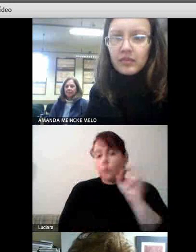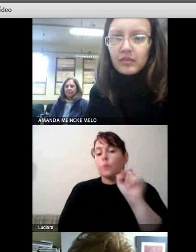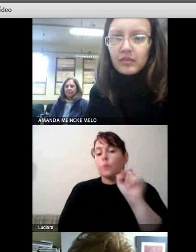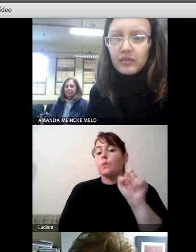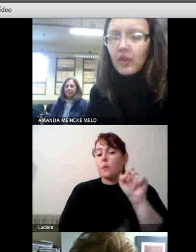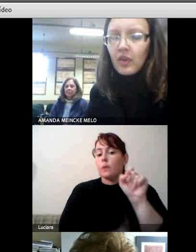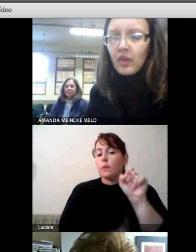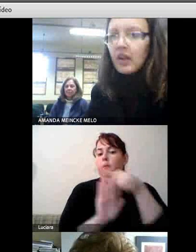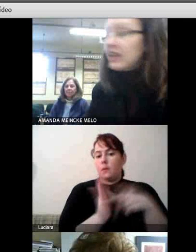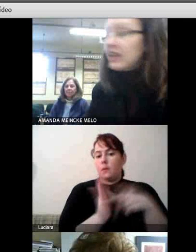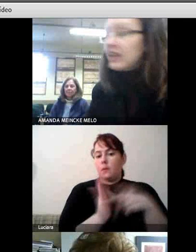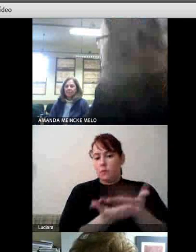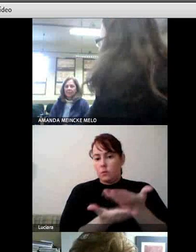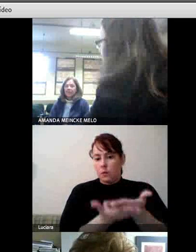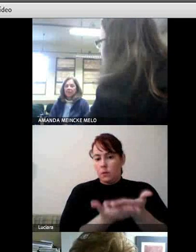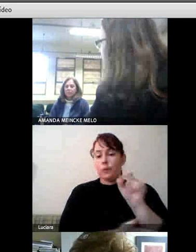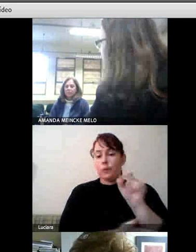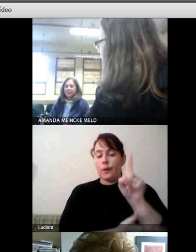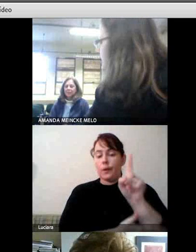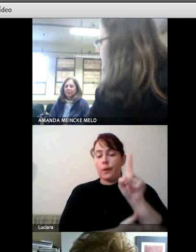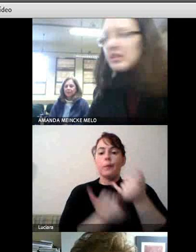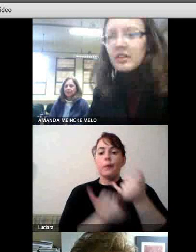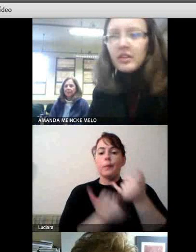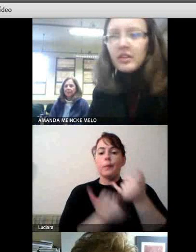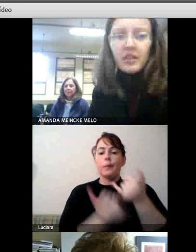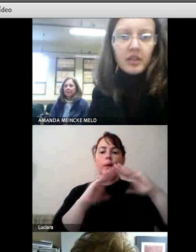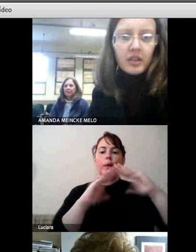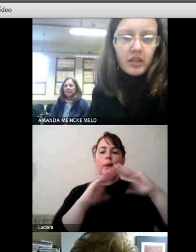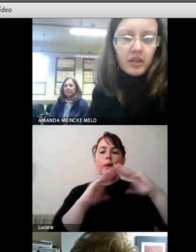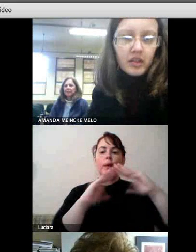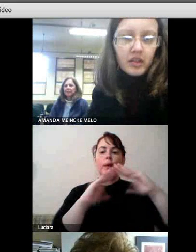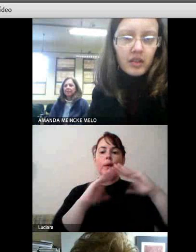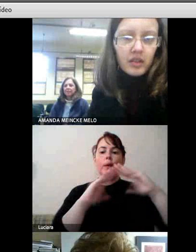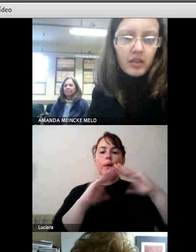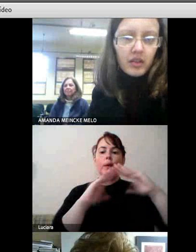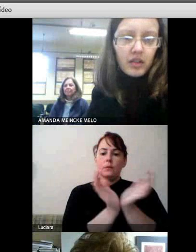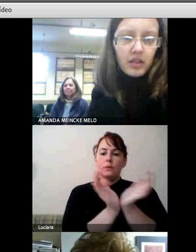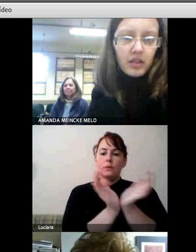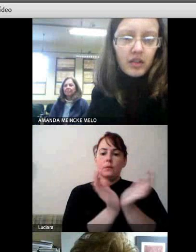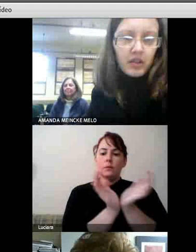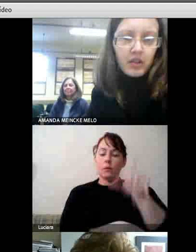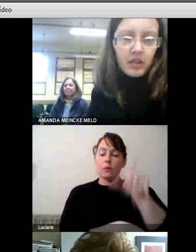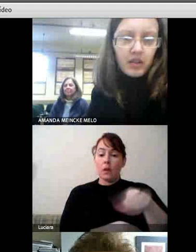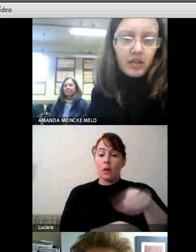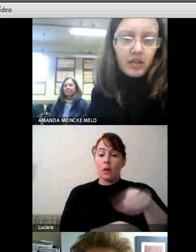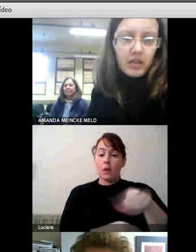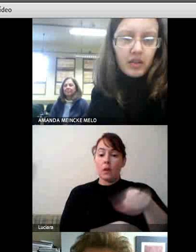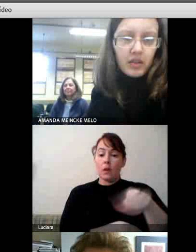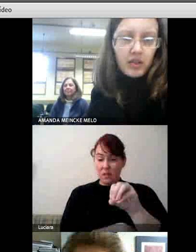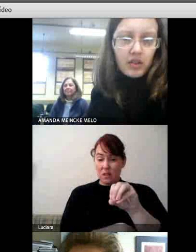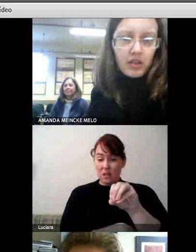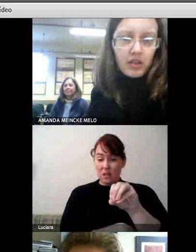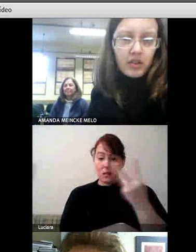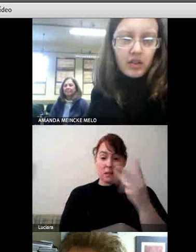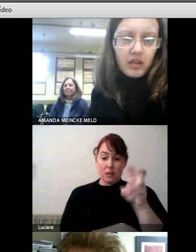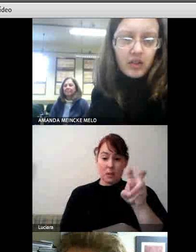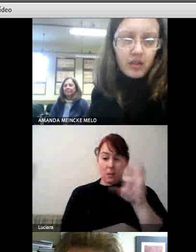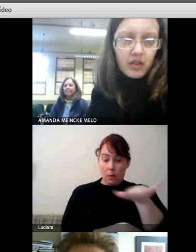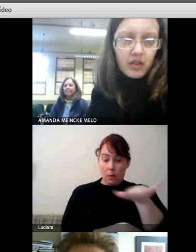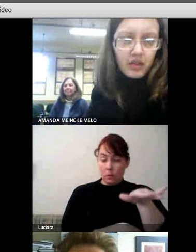Só tinha interesse para acho que eu assim. Ele questiona a qualidade desse material educacional digital. Ah, sim, sim. Isso